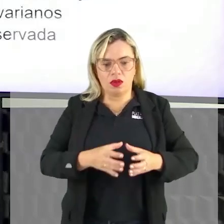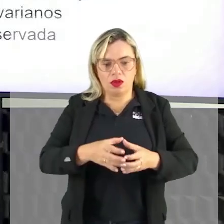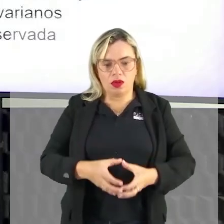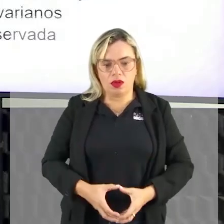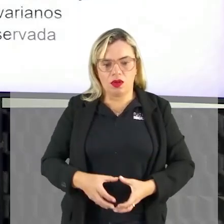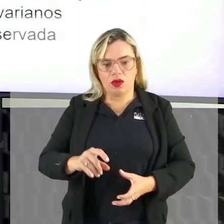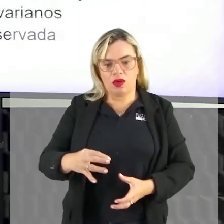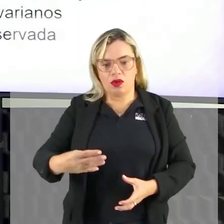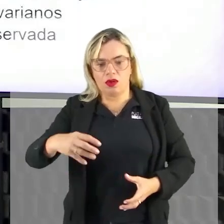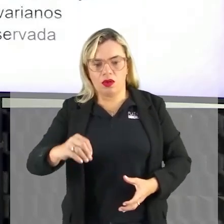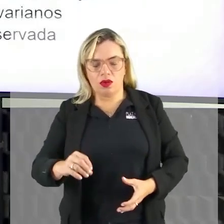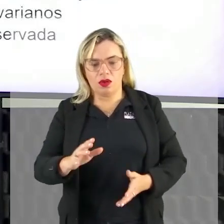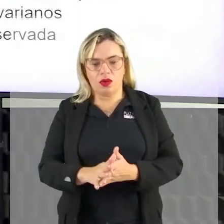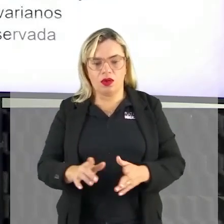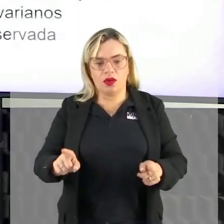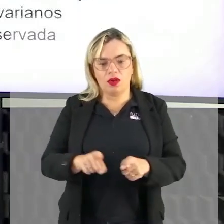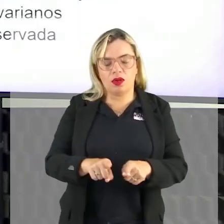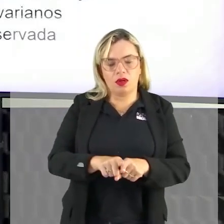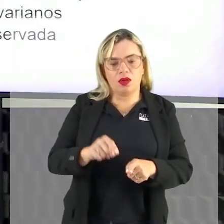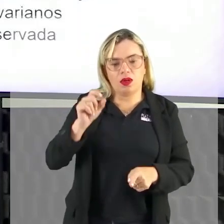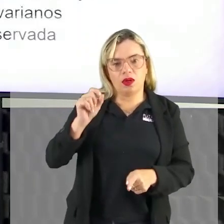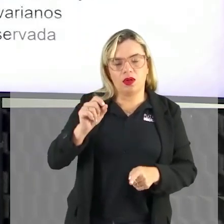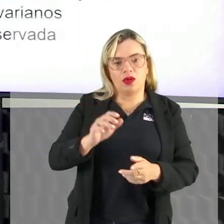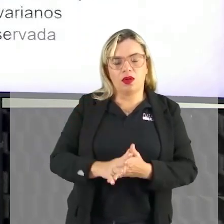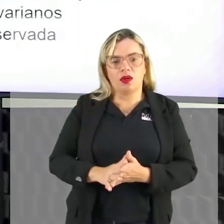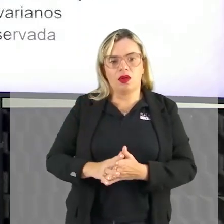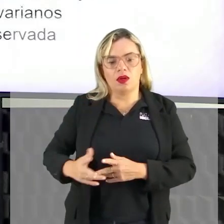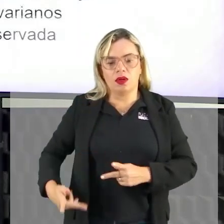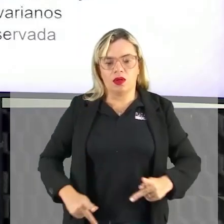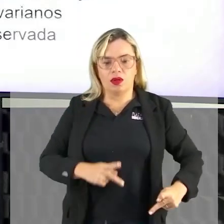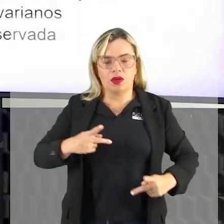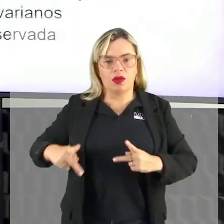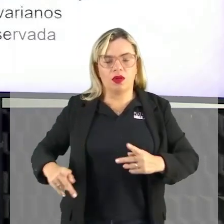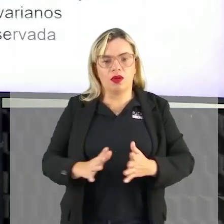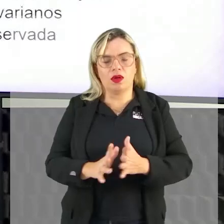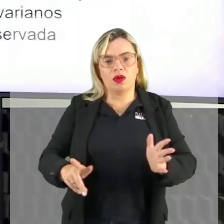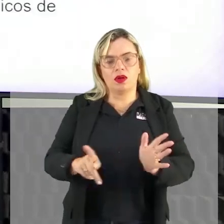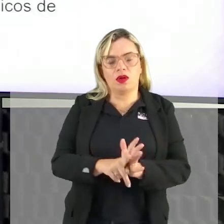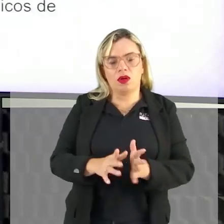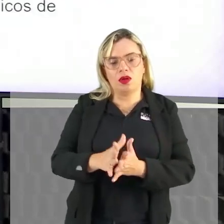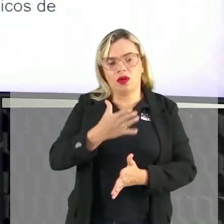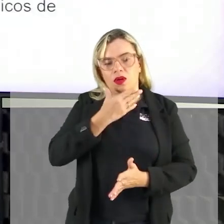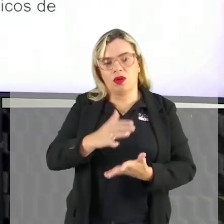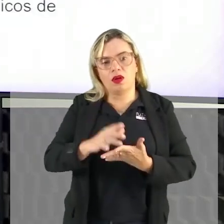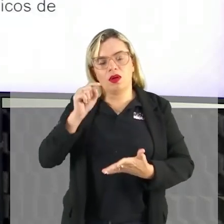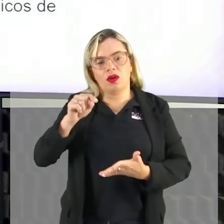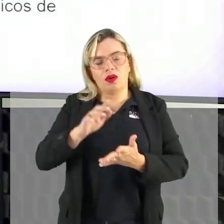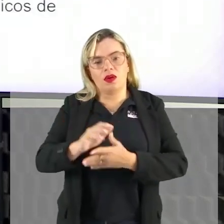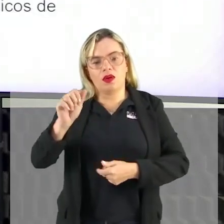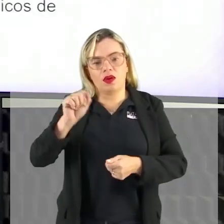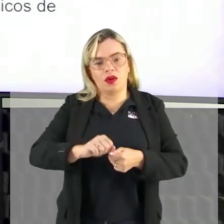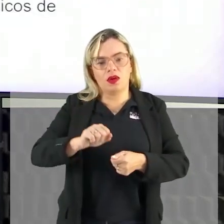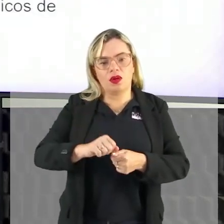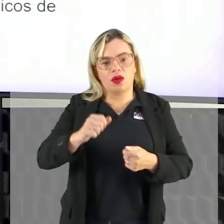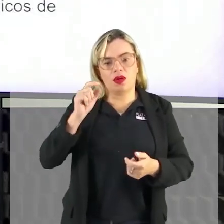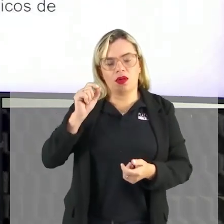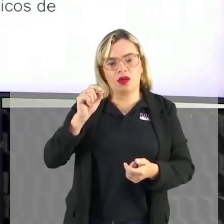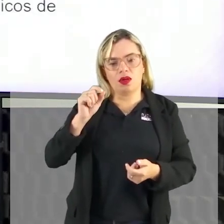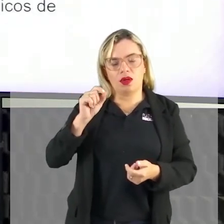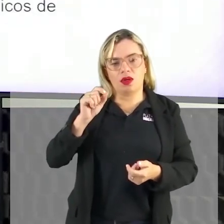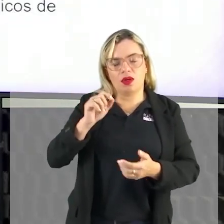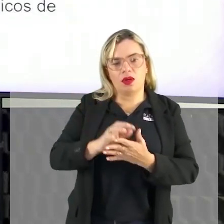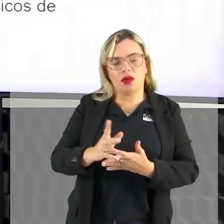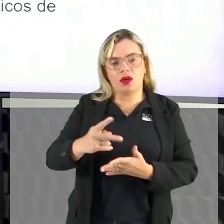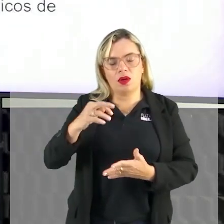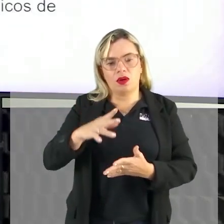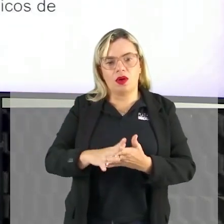estrógeno e progesterona, observada nessa fase do ciclo feminino. A redução da